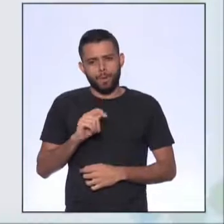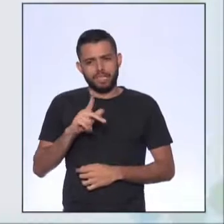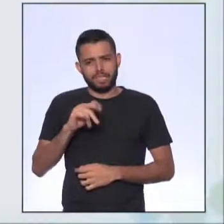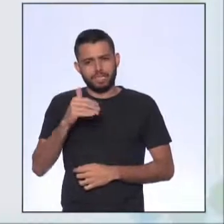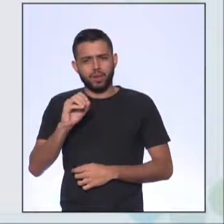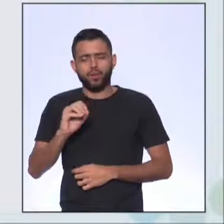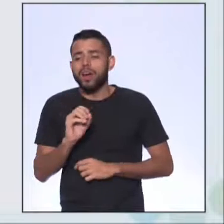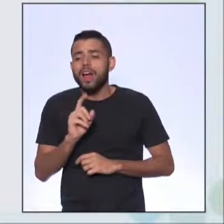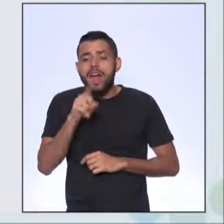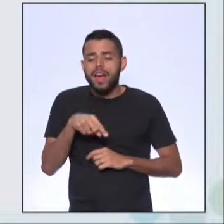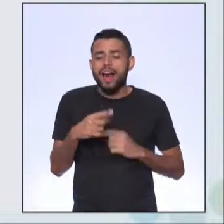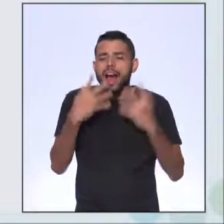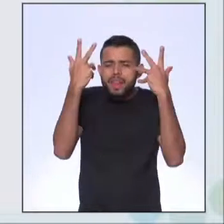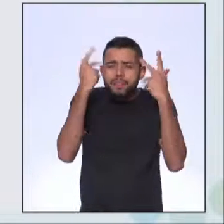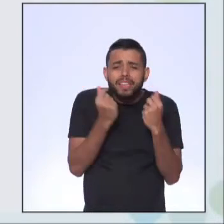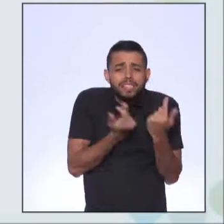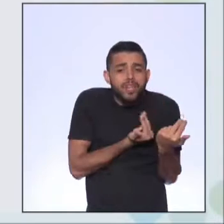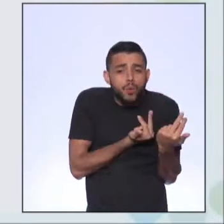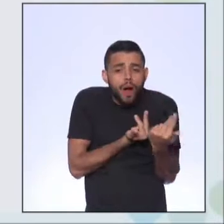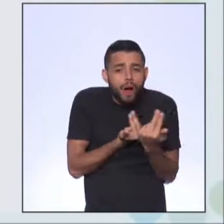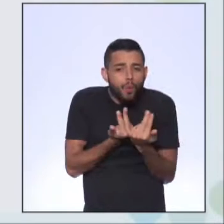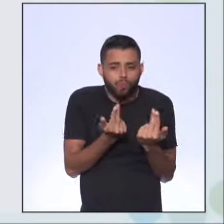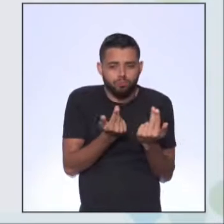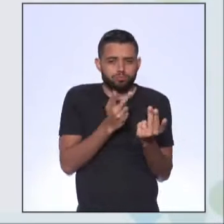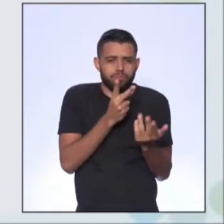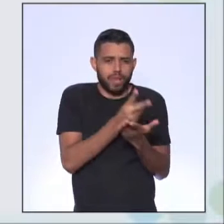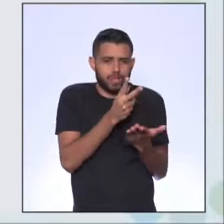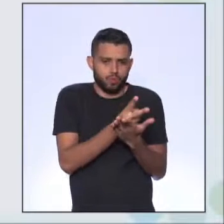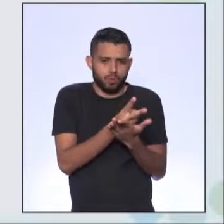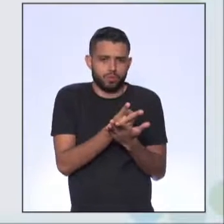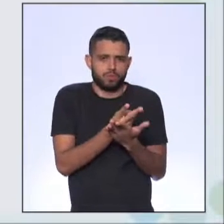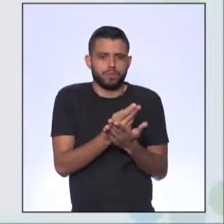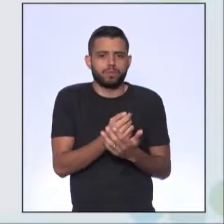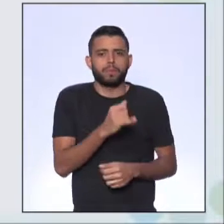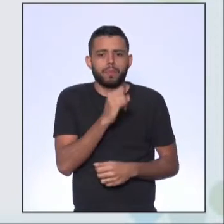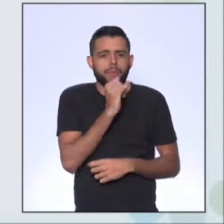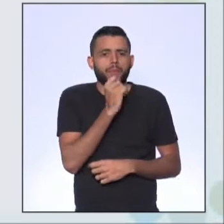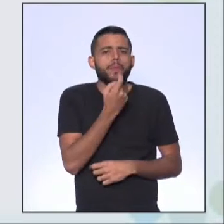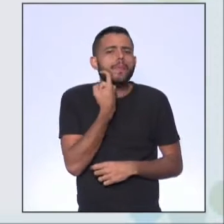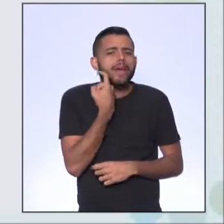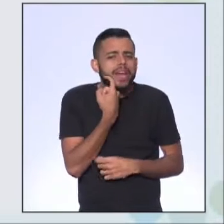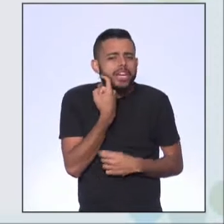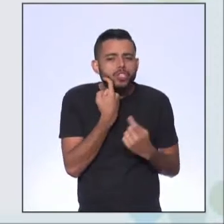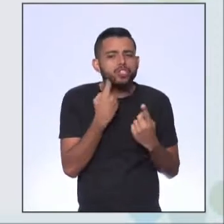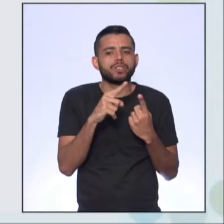vocês aí na tela. Tá? O que eu tenho aqui? Olha, mesma espécie. Peixes neon,